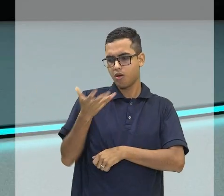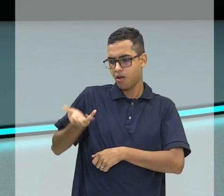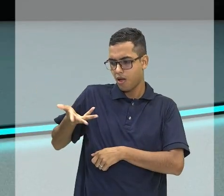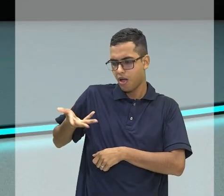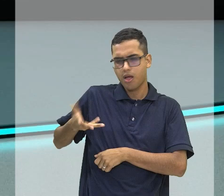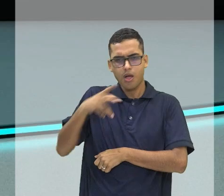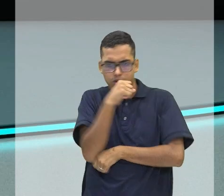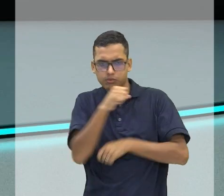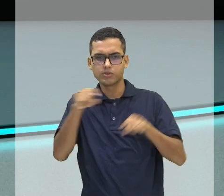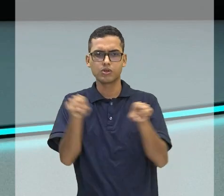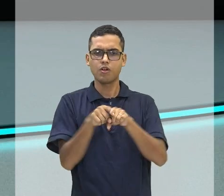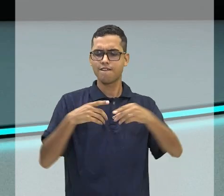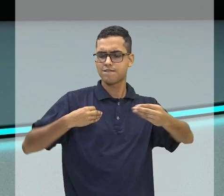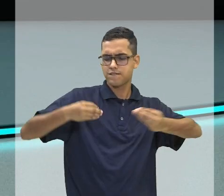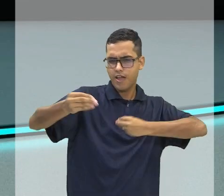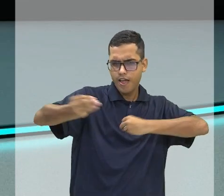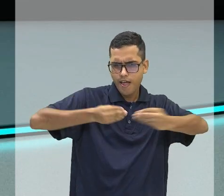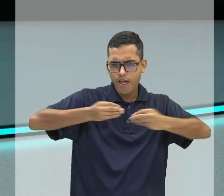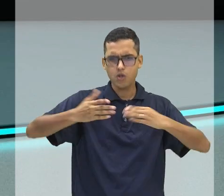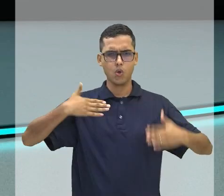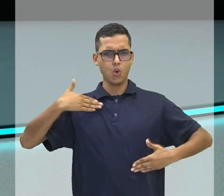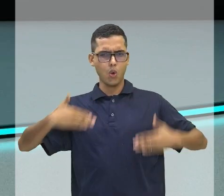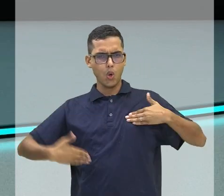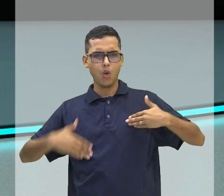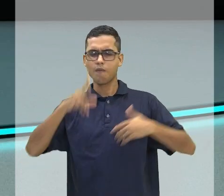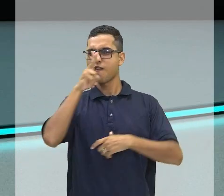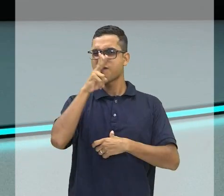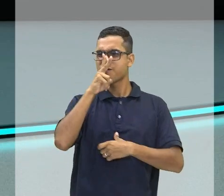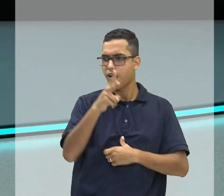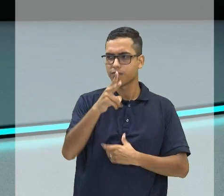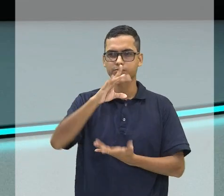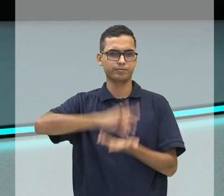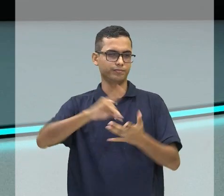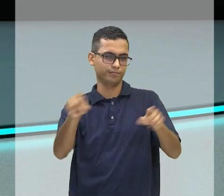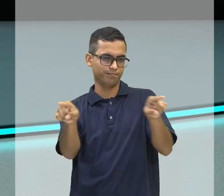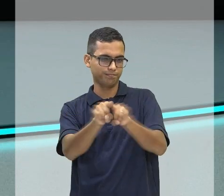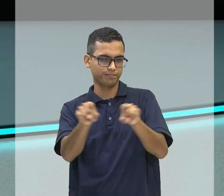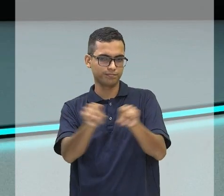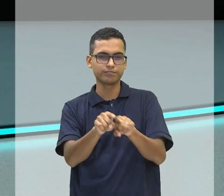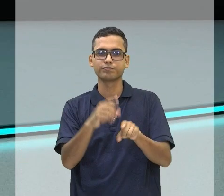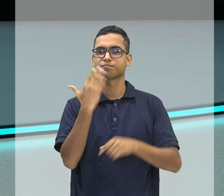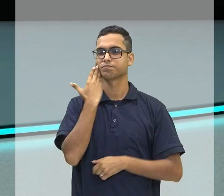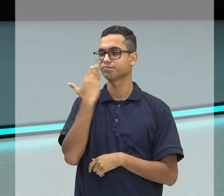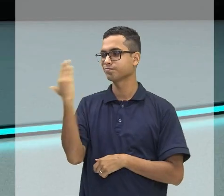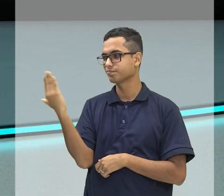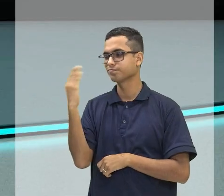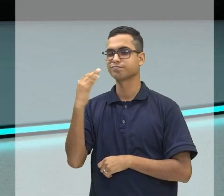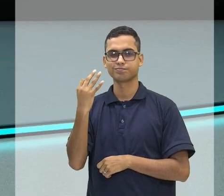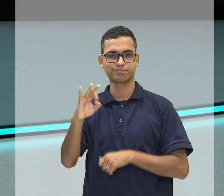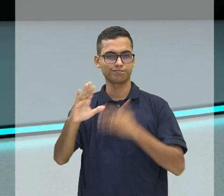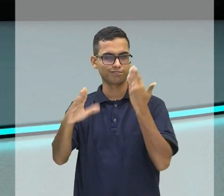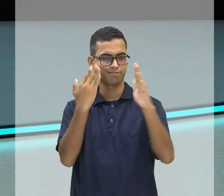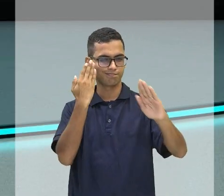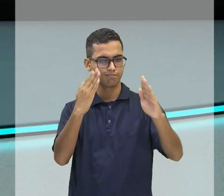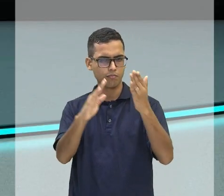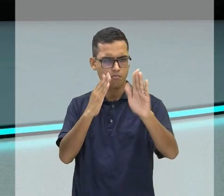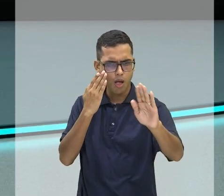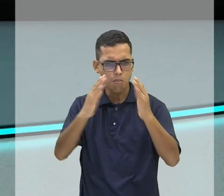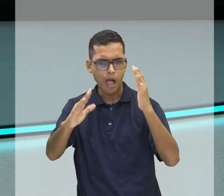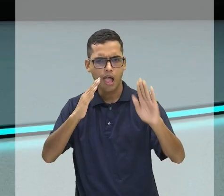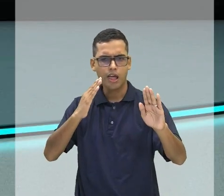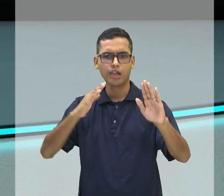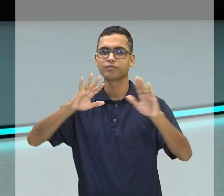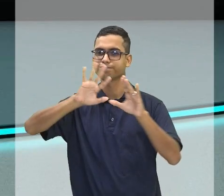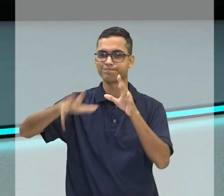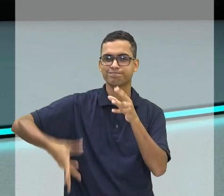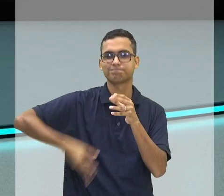mais flexível, mais forte, tá? Então, com o karatê não é diferente. Um dos objetivos